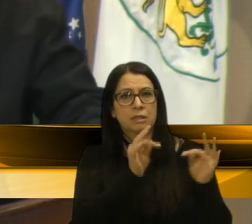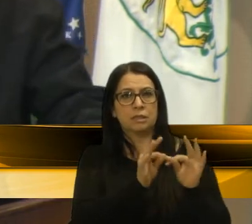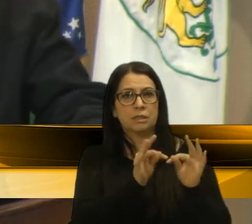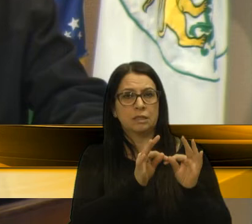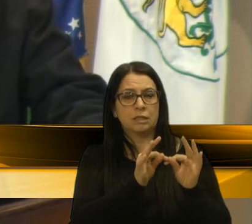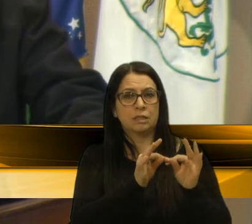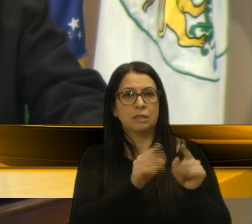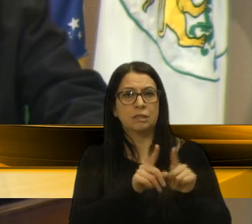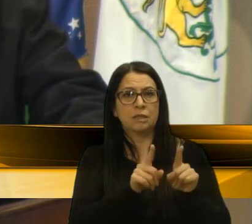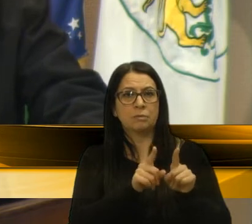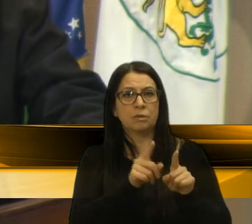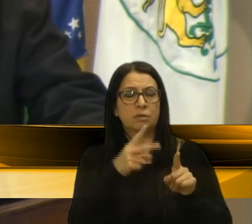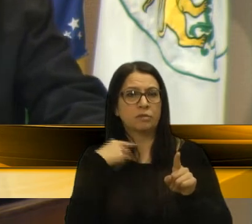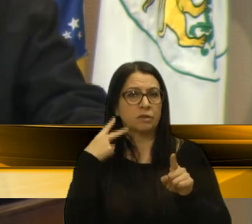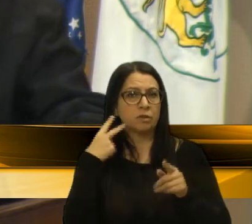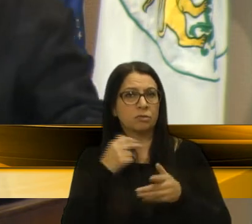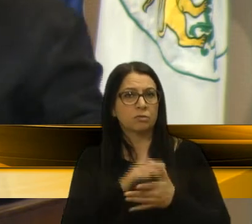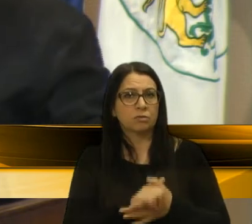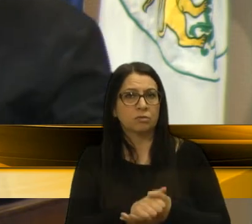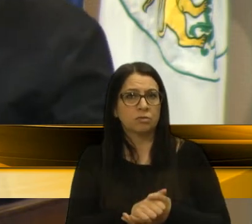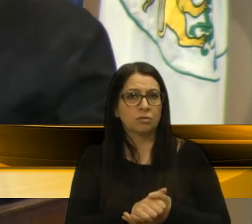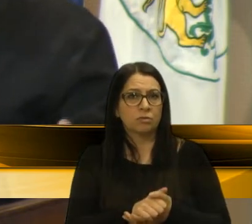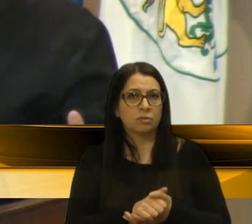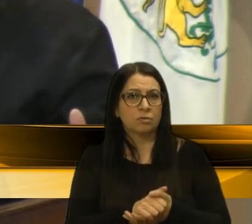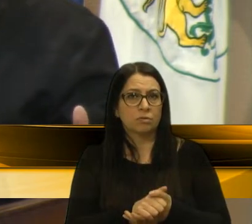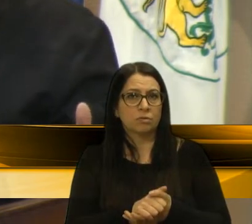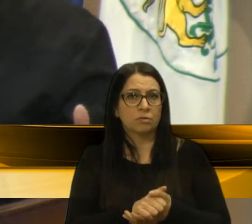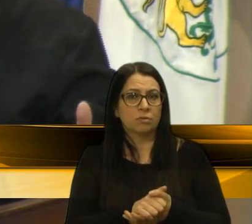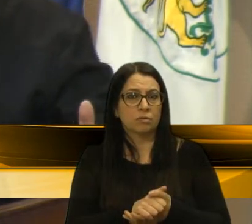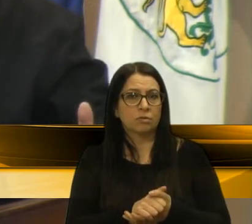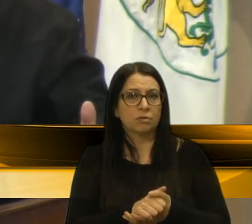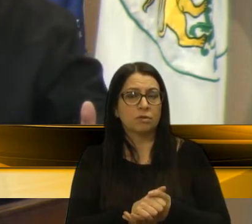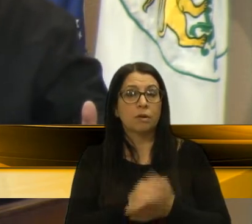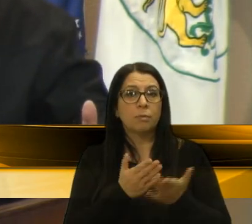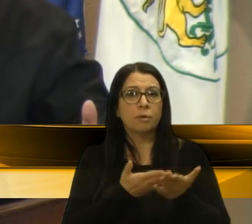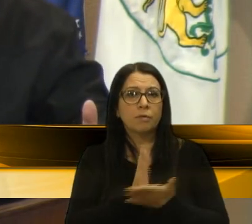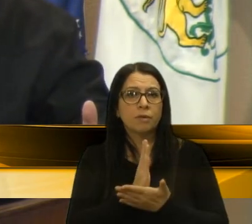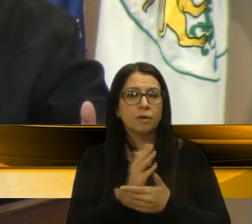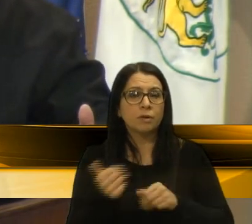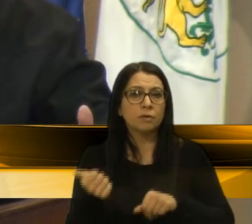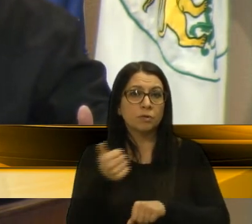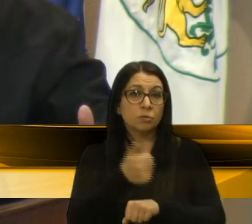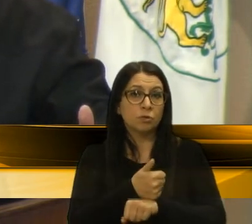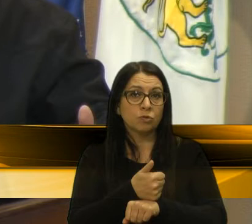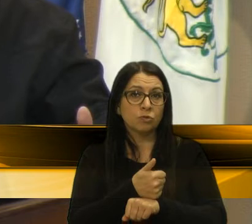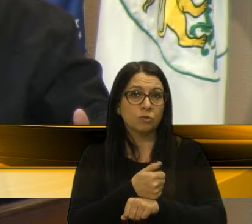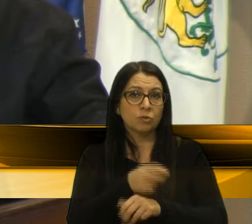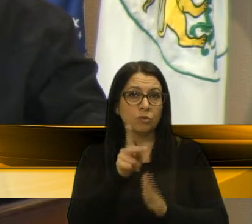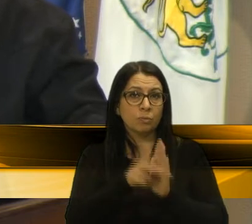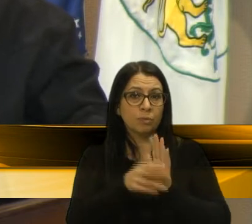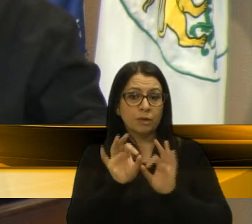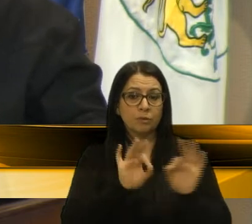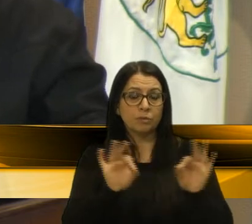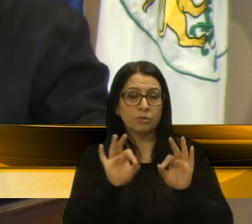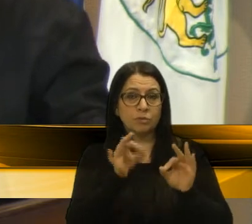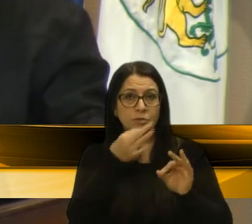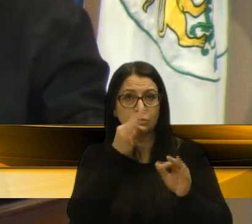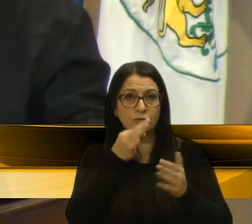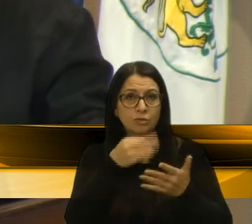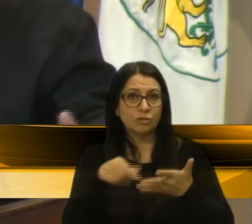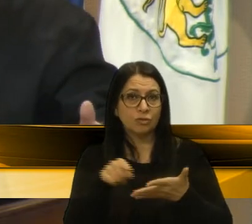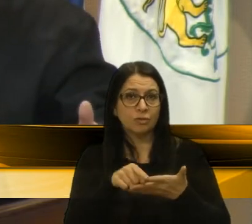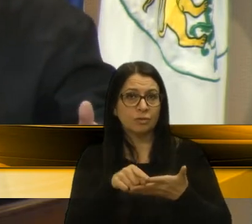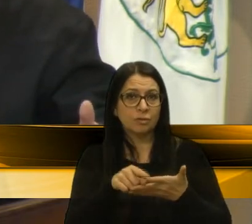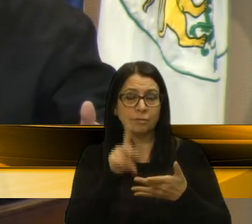de parte dos vereadores para aprovar um substitutivo ao plano diretor. A pessoa